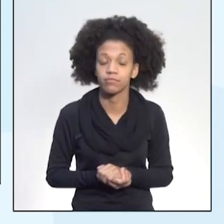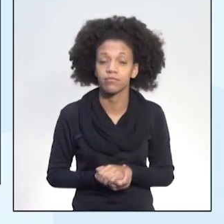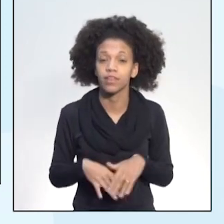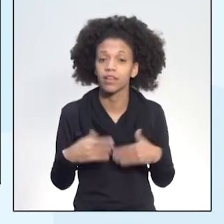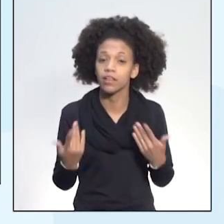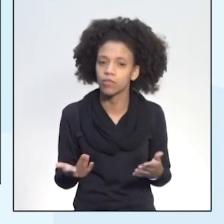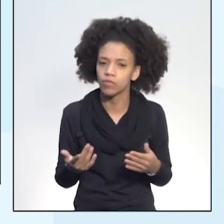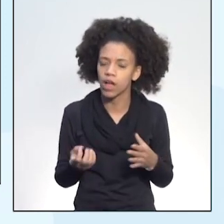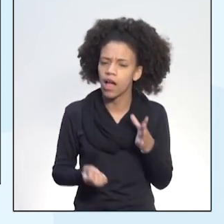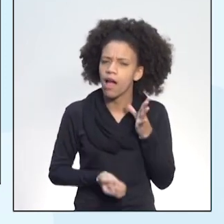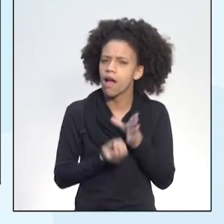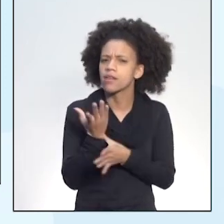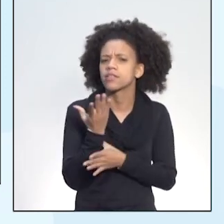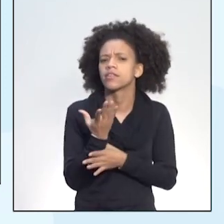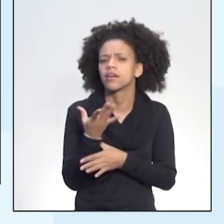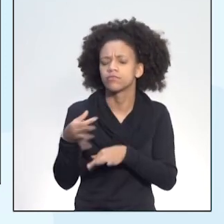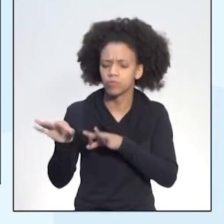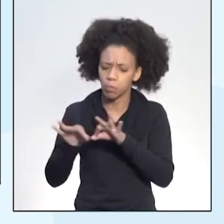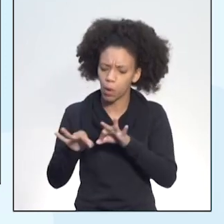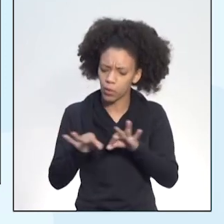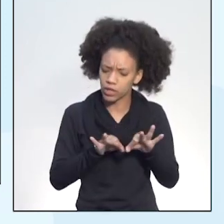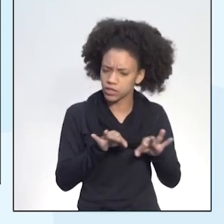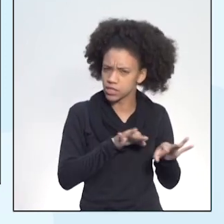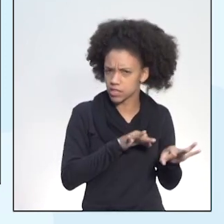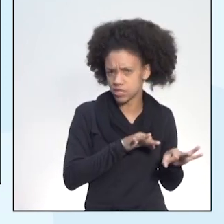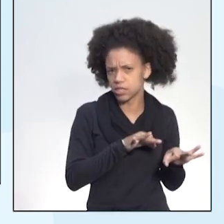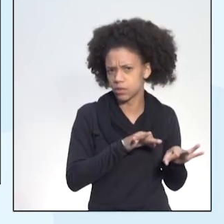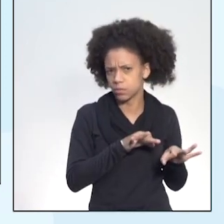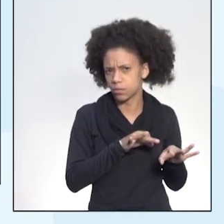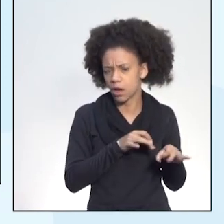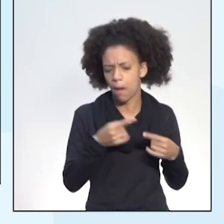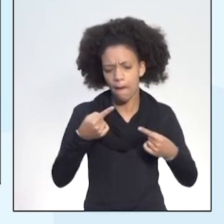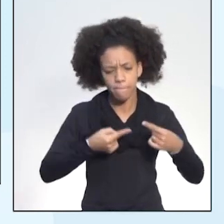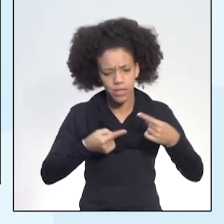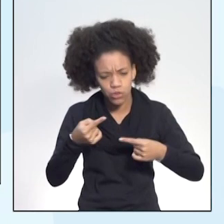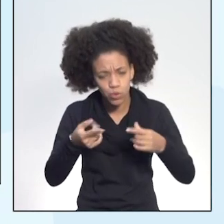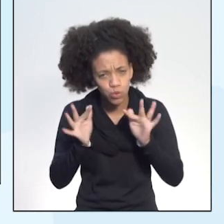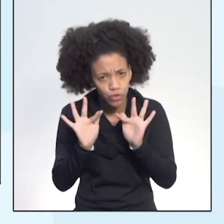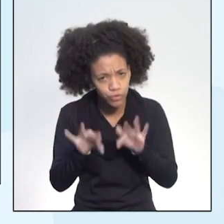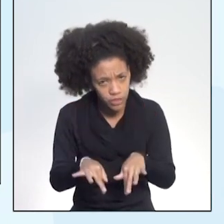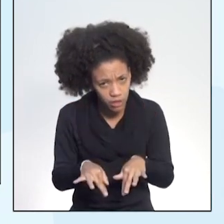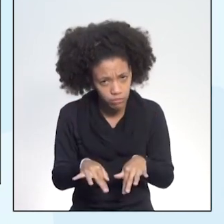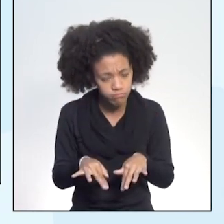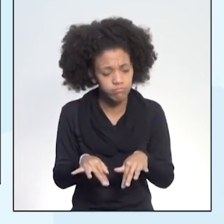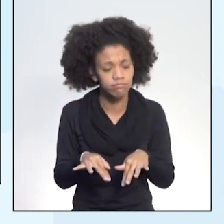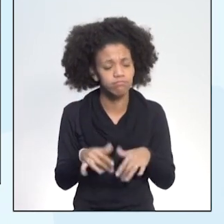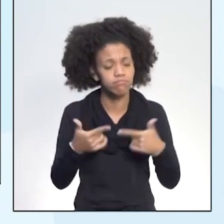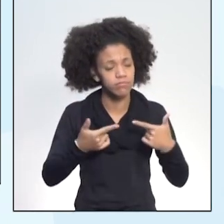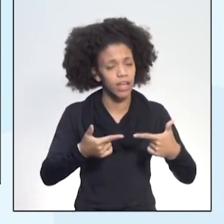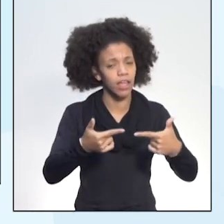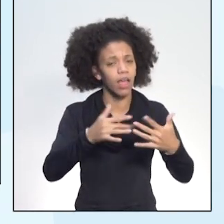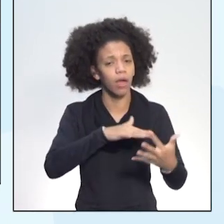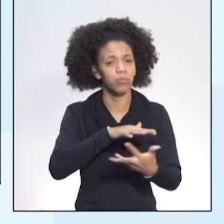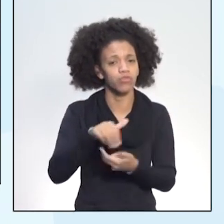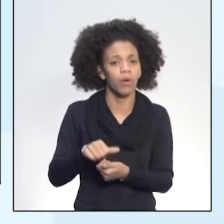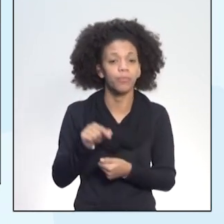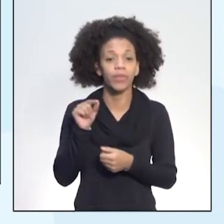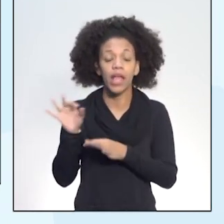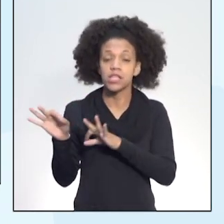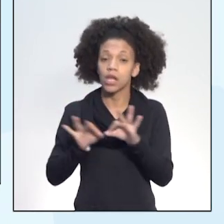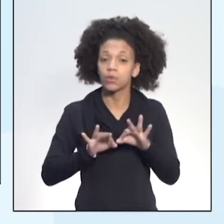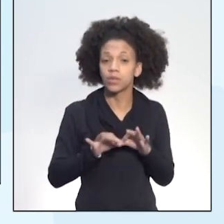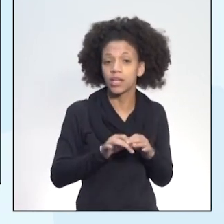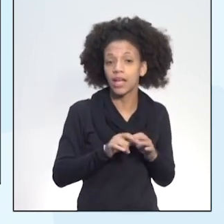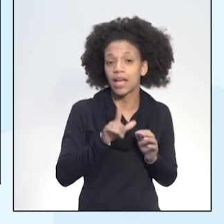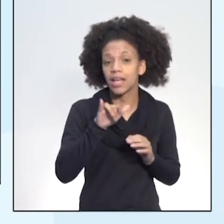Bom, foi criado uma organização para discutir o fim da guerra. Essa organização foi chamada de